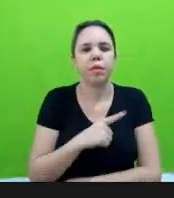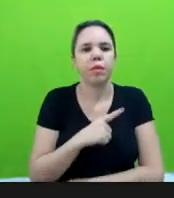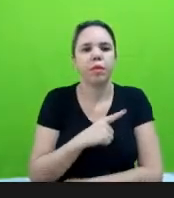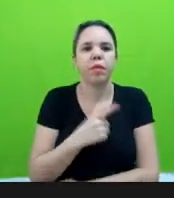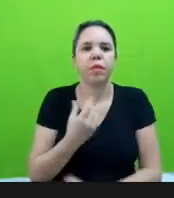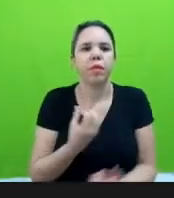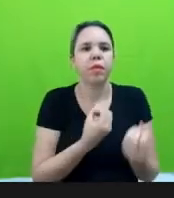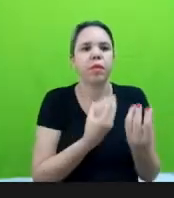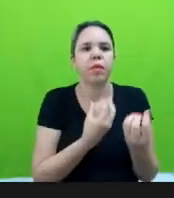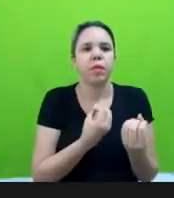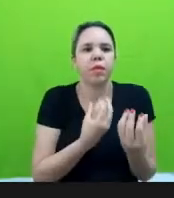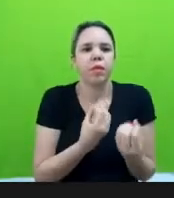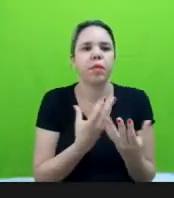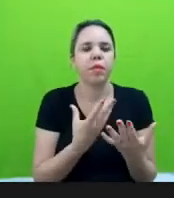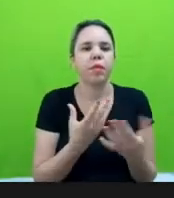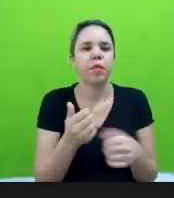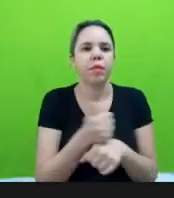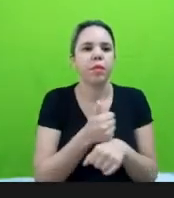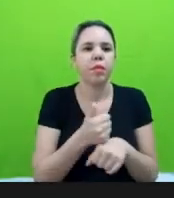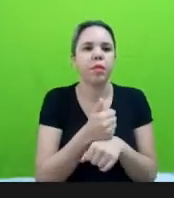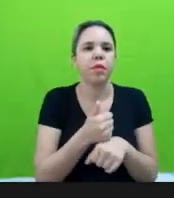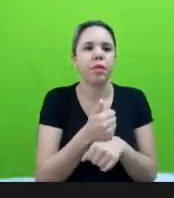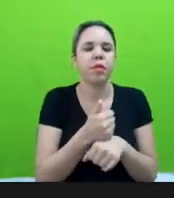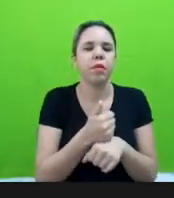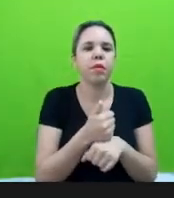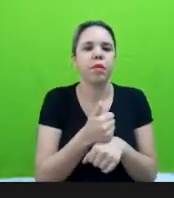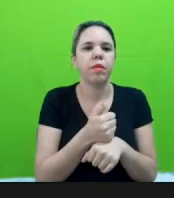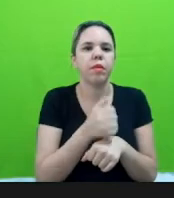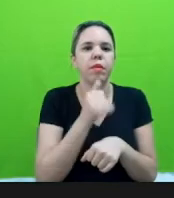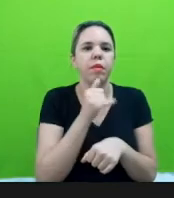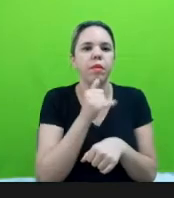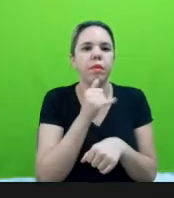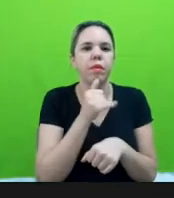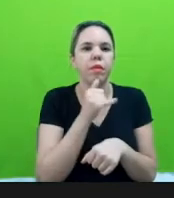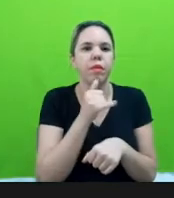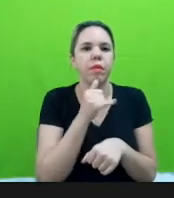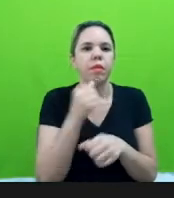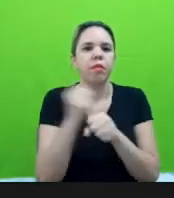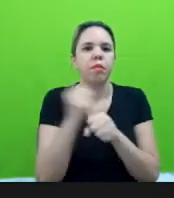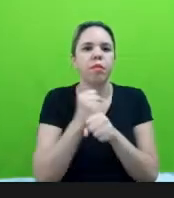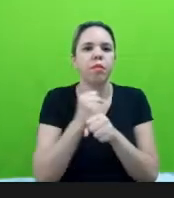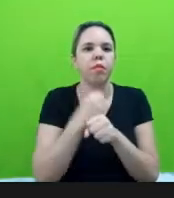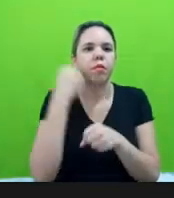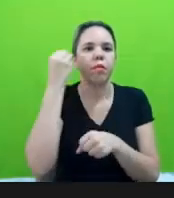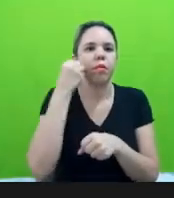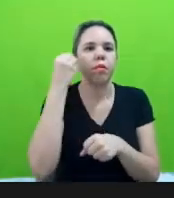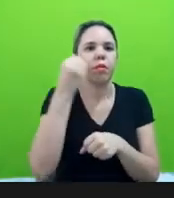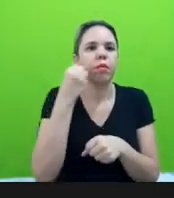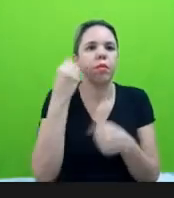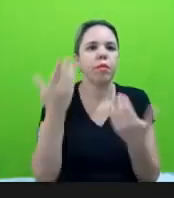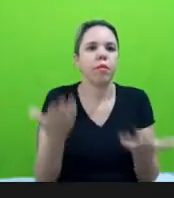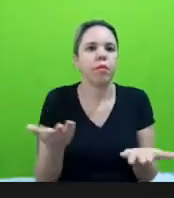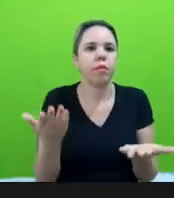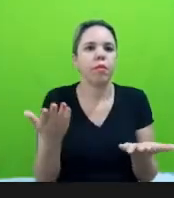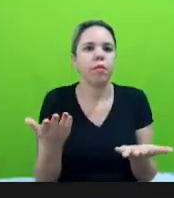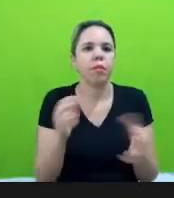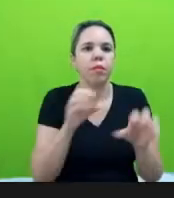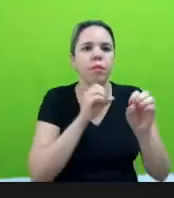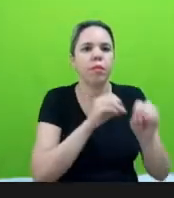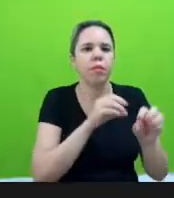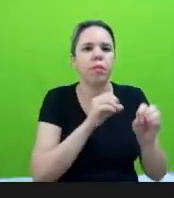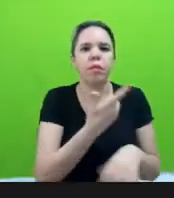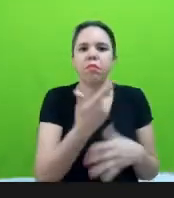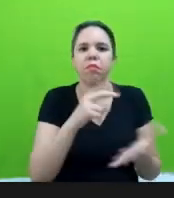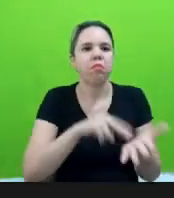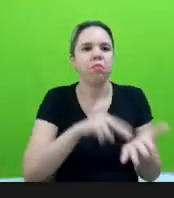e uma área trabalhar com muitos dados, mesmo com décadas de experiência lidando com dados, como é o caso da educação, não quer dizer